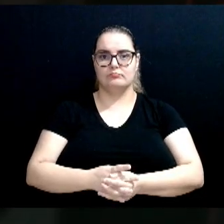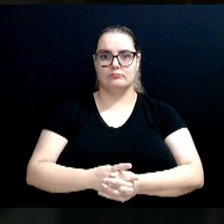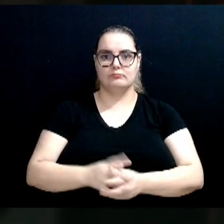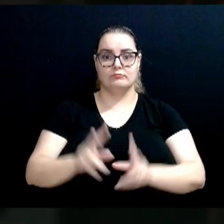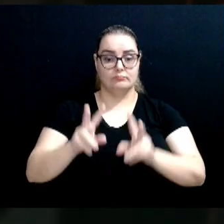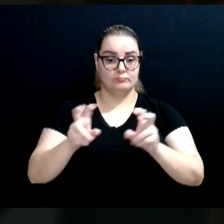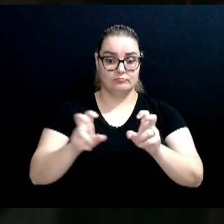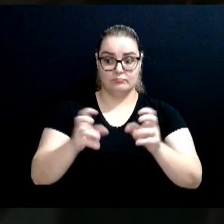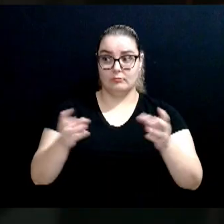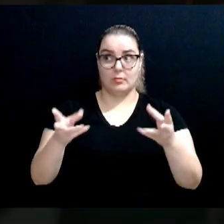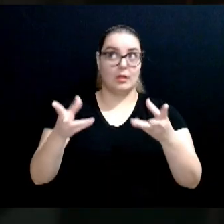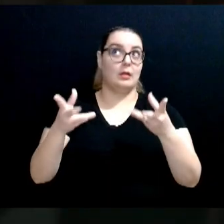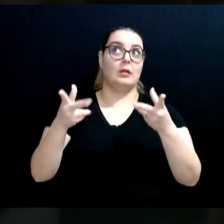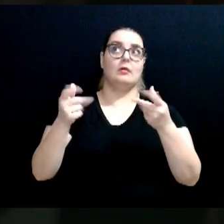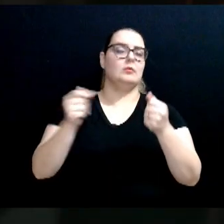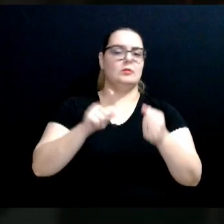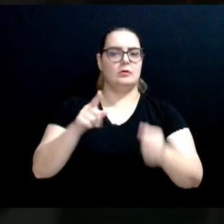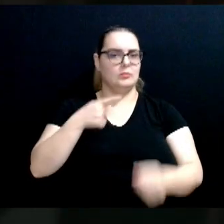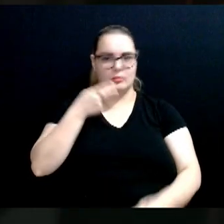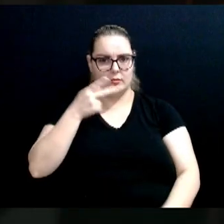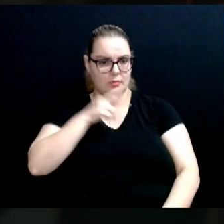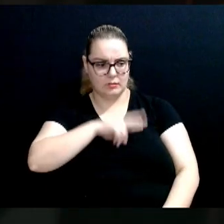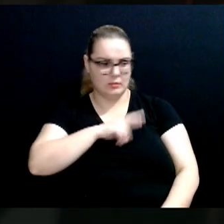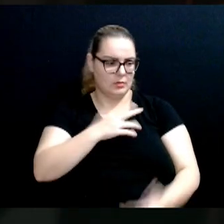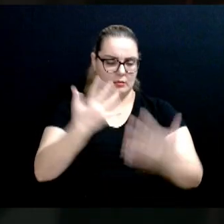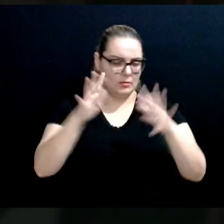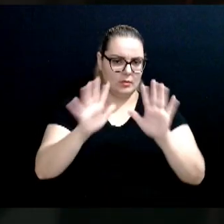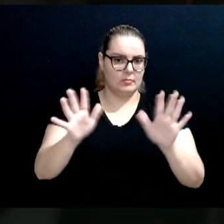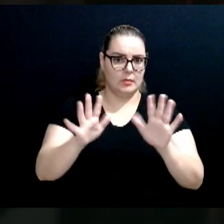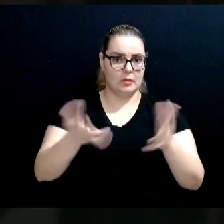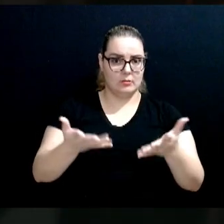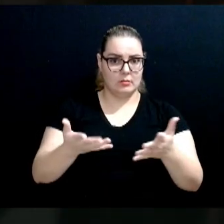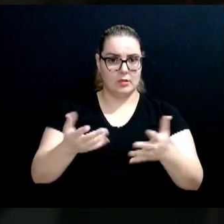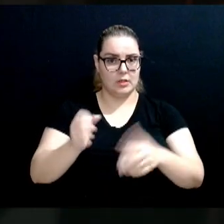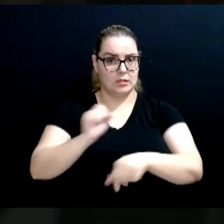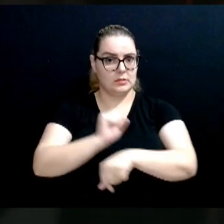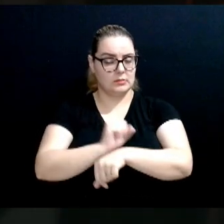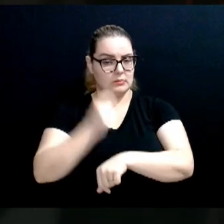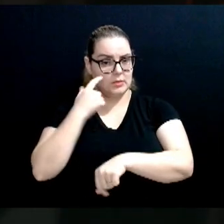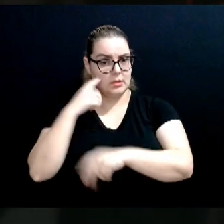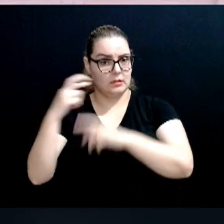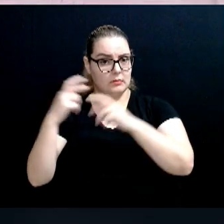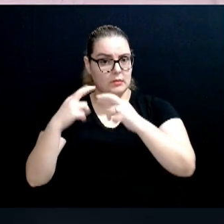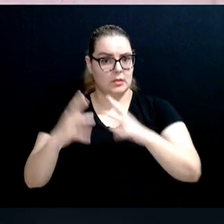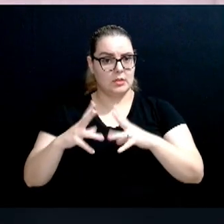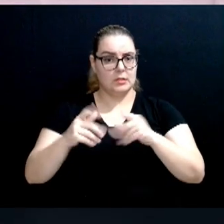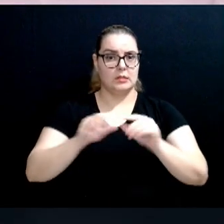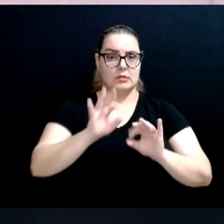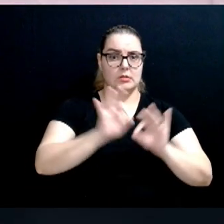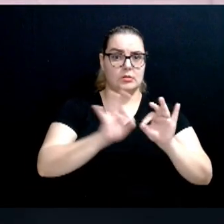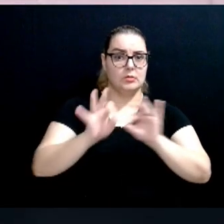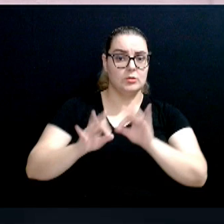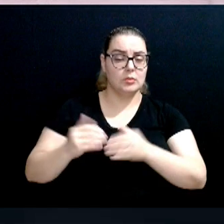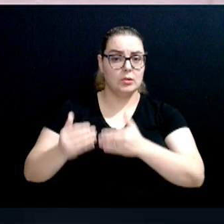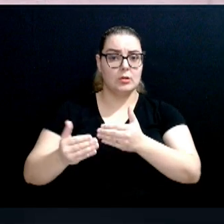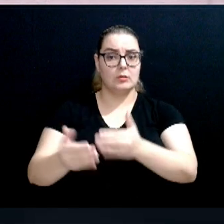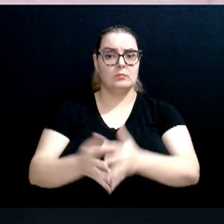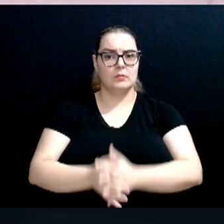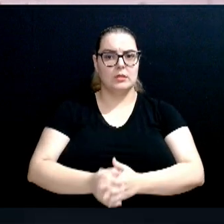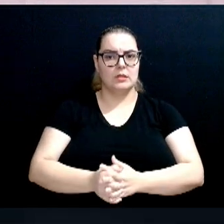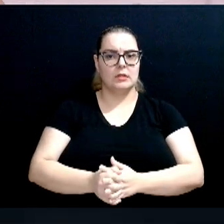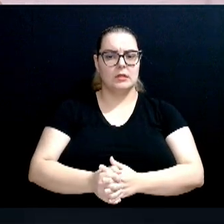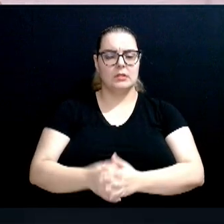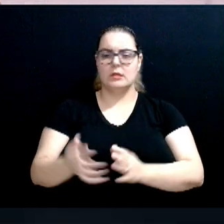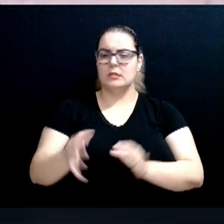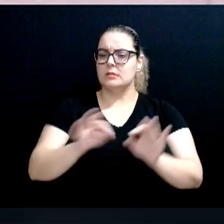estou romantizando e nem aplaudindo, mas se a gente parar para analisar, tem todo um planejamento, mas esse planejamento